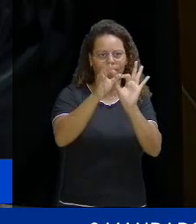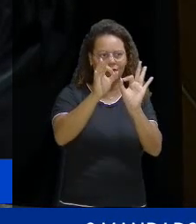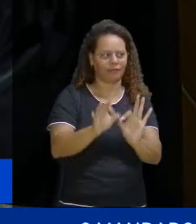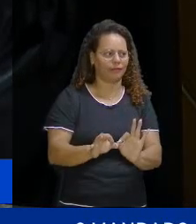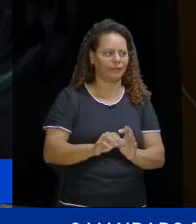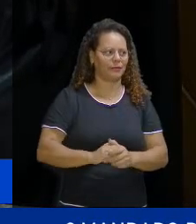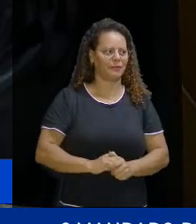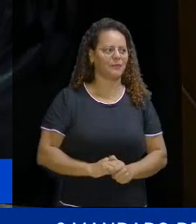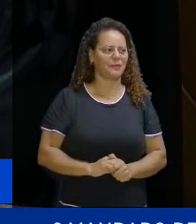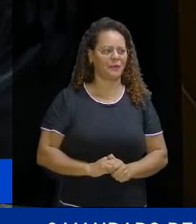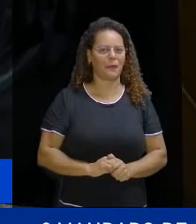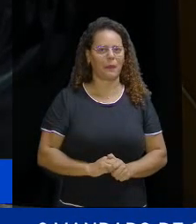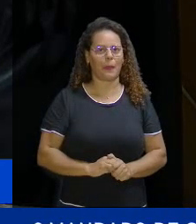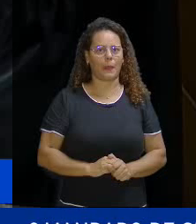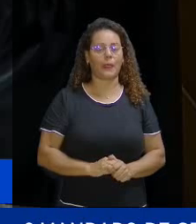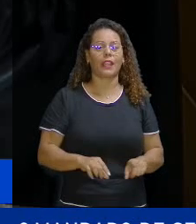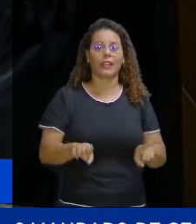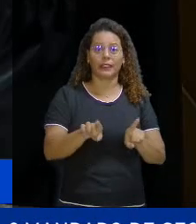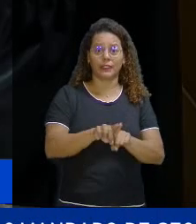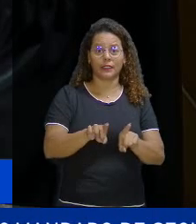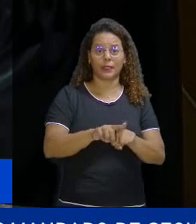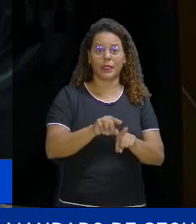comunicação financiadas pelo cofre público